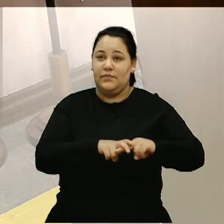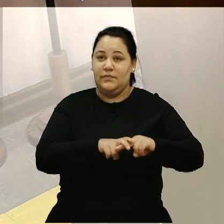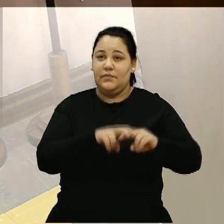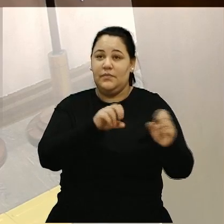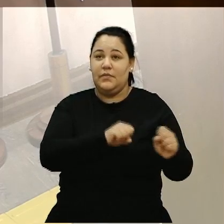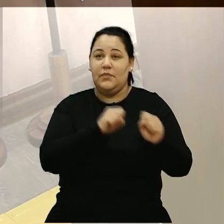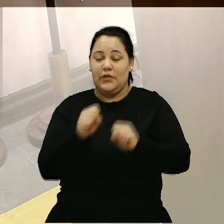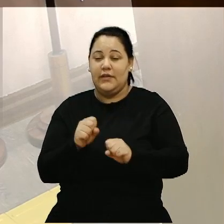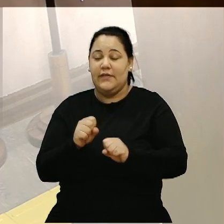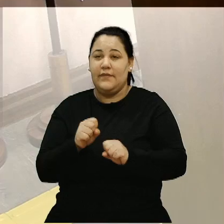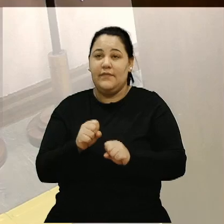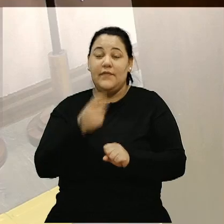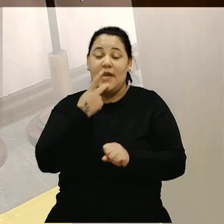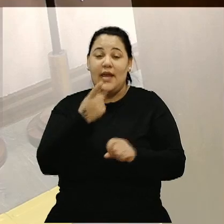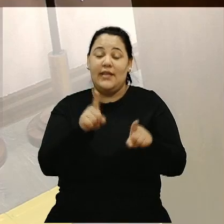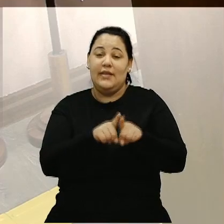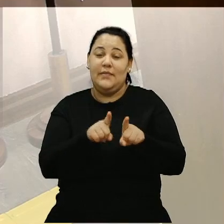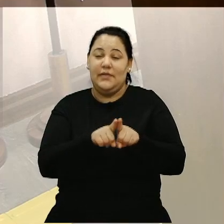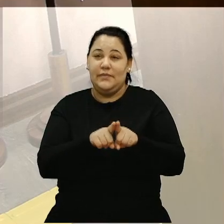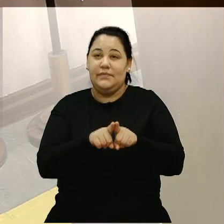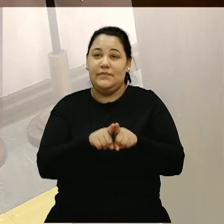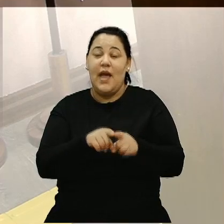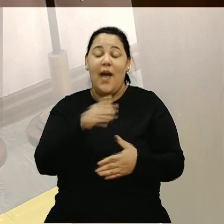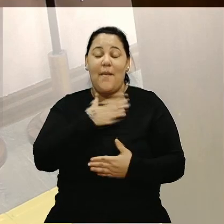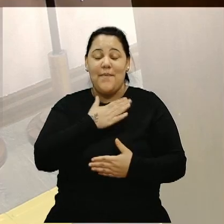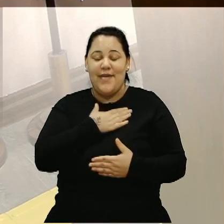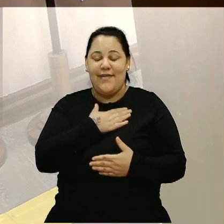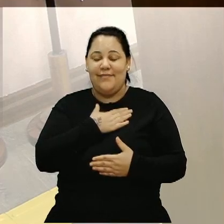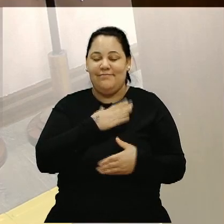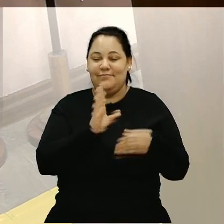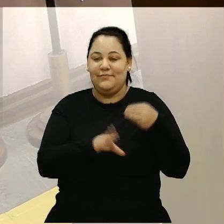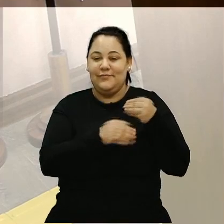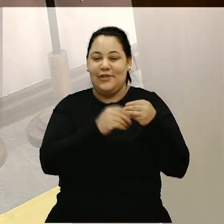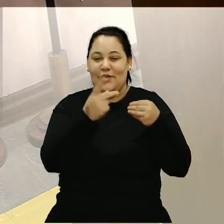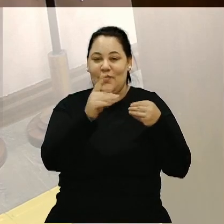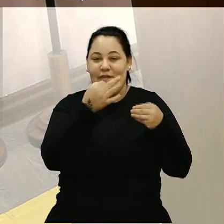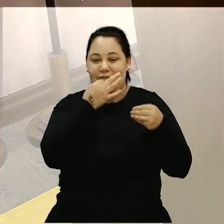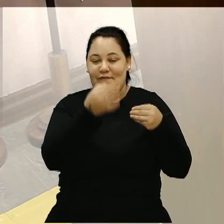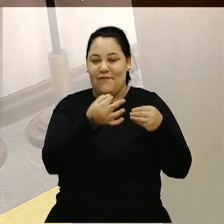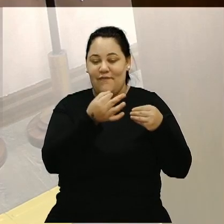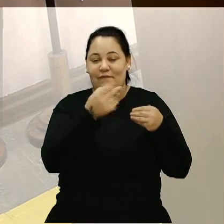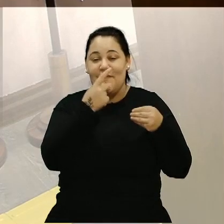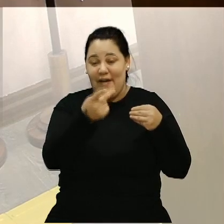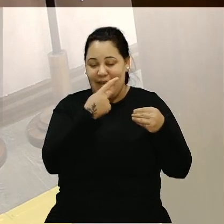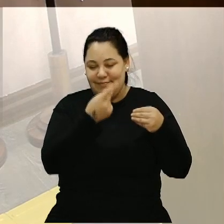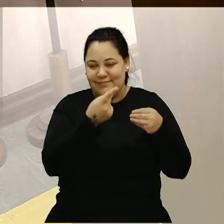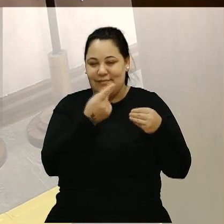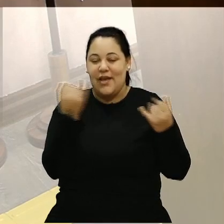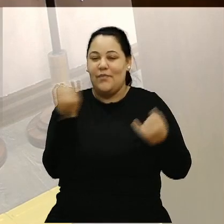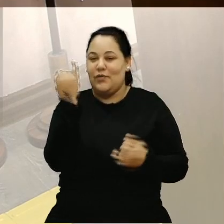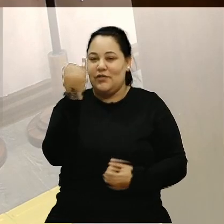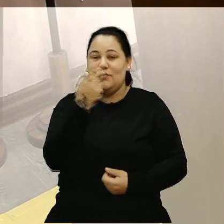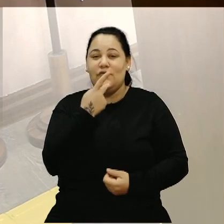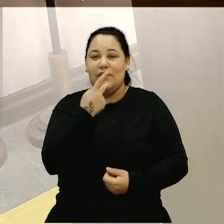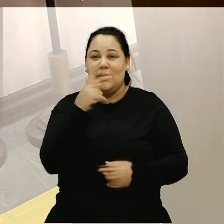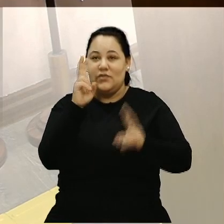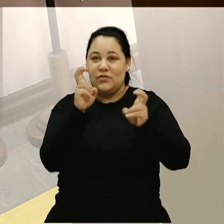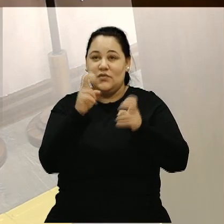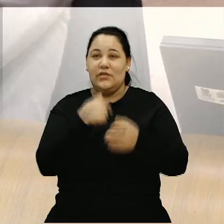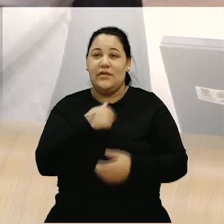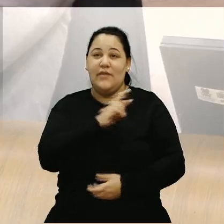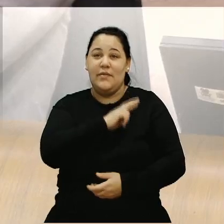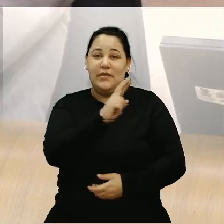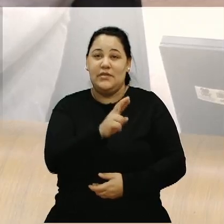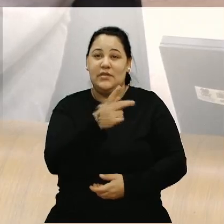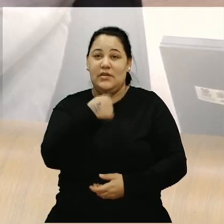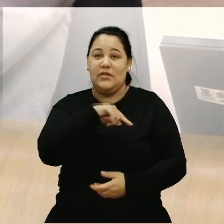poder trazer também, né, a minha contribuição a essa sua fala. É importantíssimo que o senhor traga esse assunto aqui. Estava lá representando a nossa